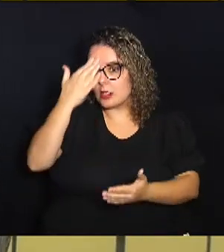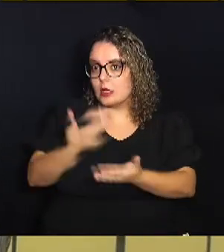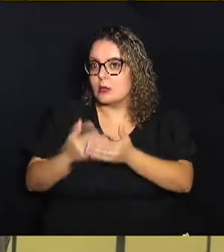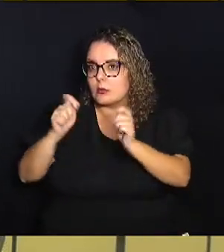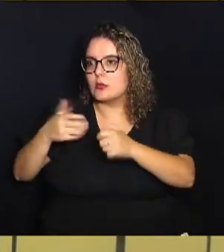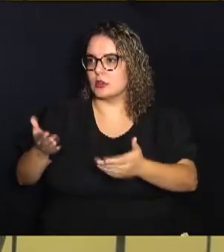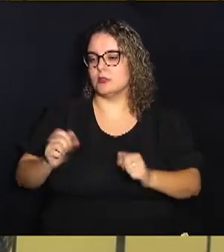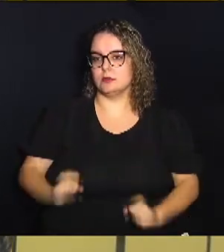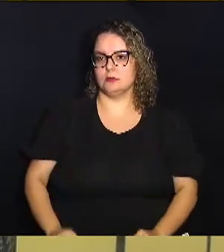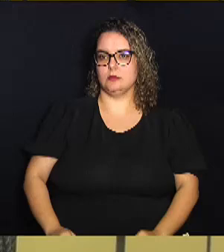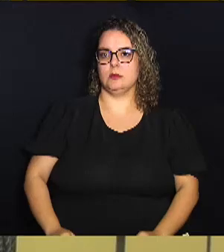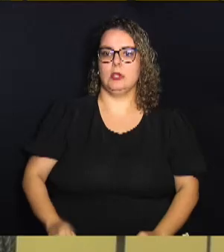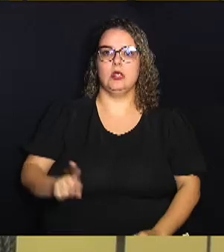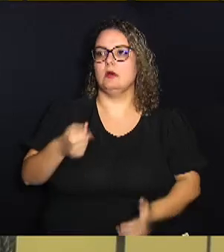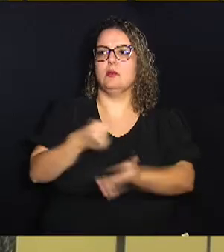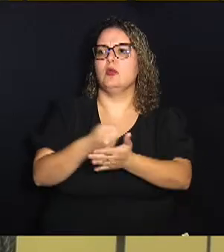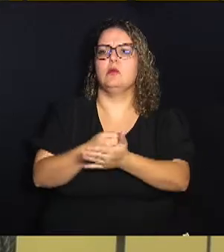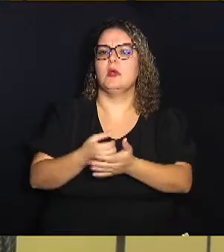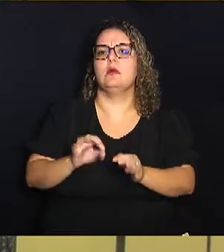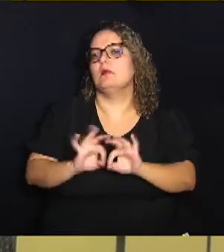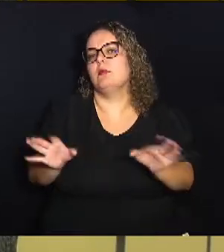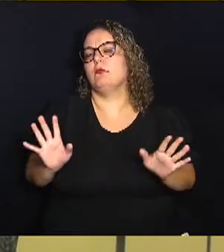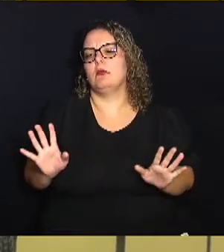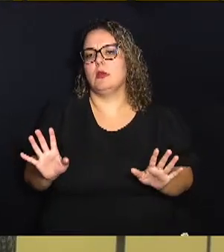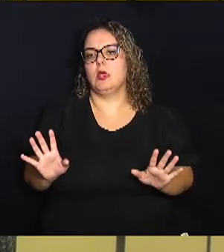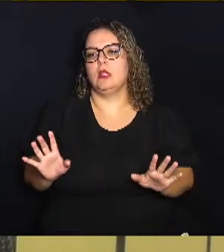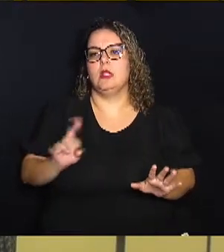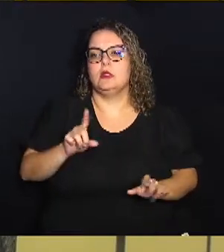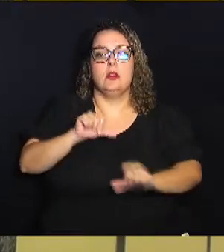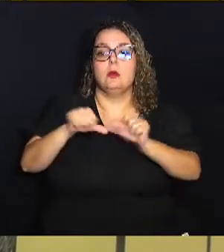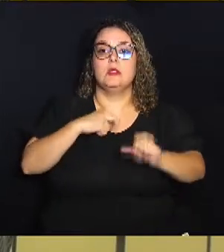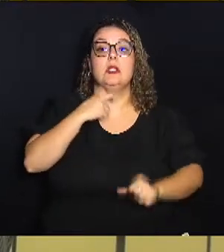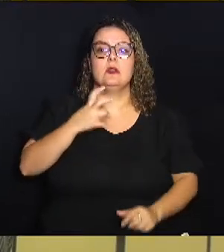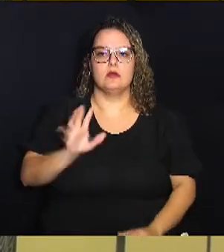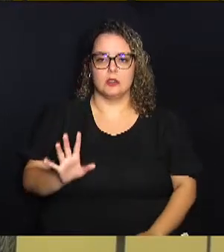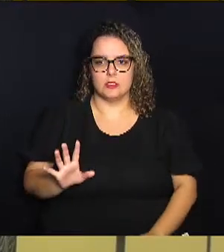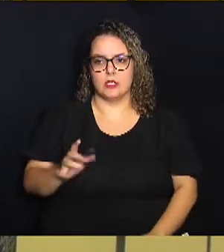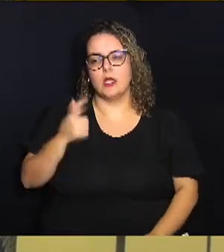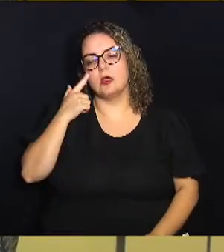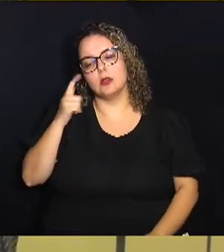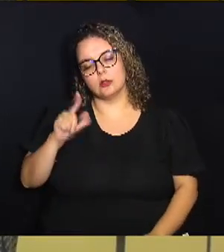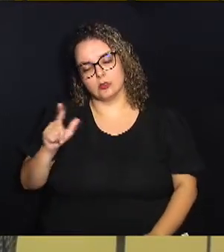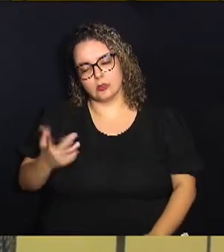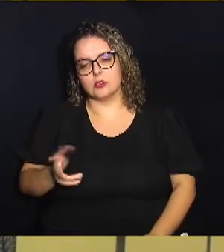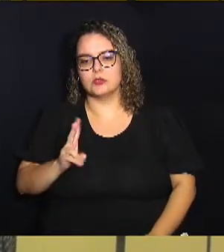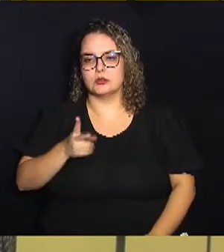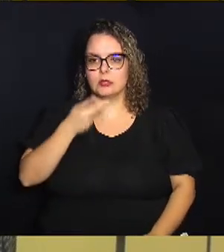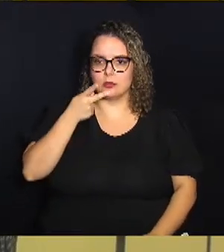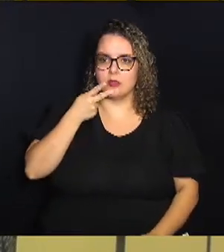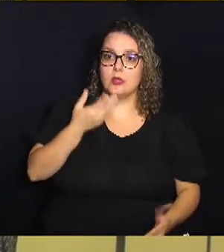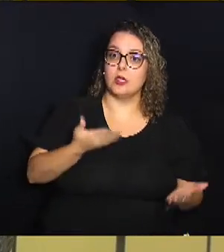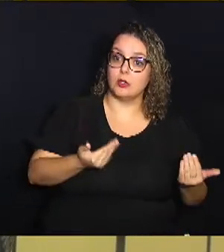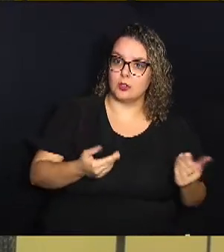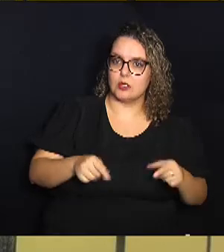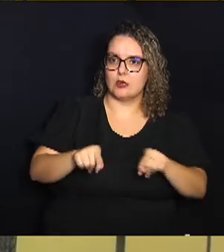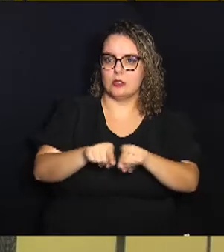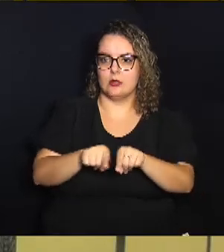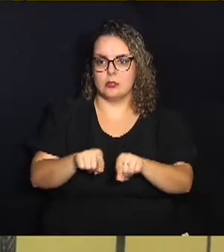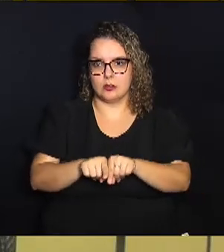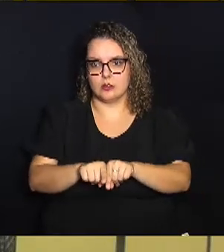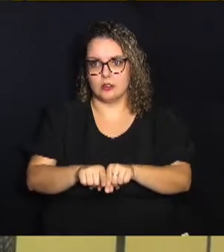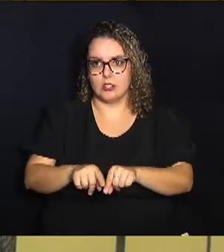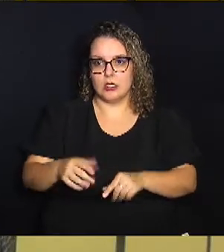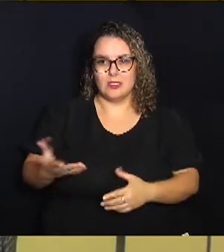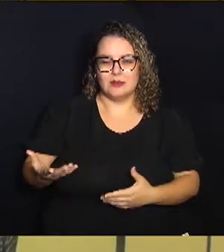potencial. Tá. E não te cobrar pura e simplesmente. Não alterar a voz. É claro, eu sempre falo com os jovens também, não leve para o